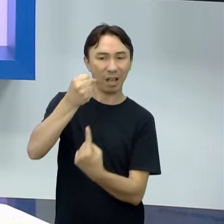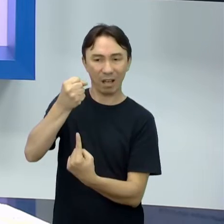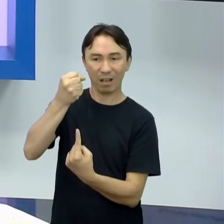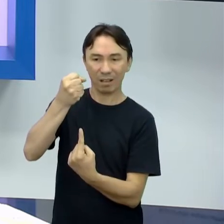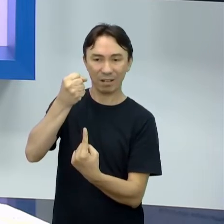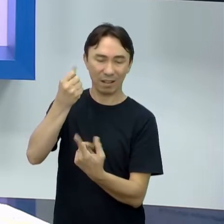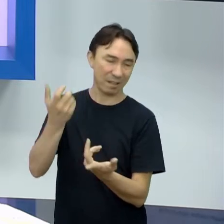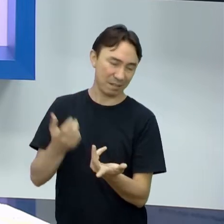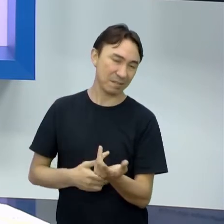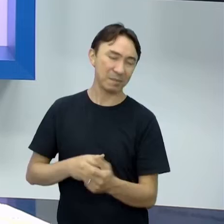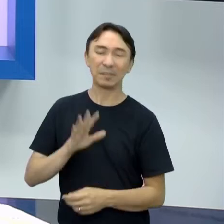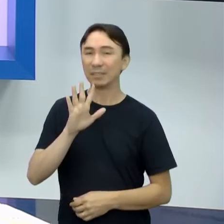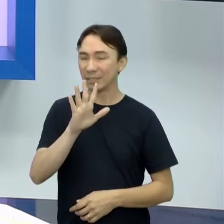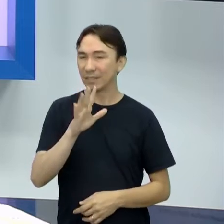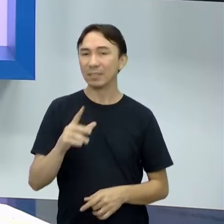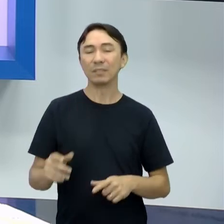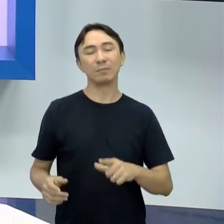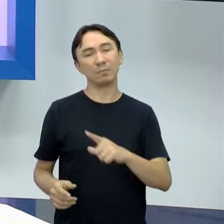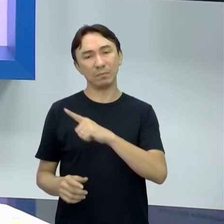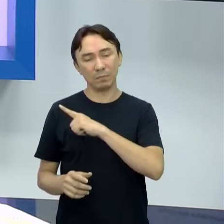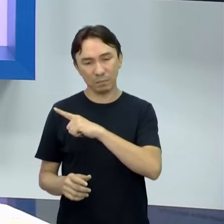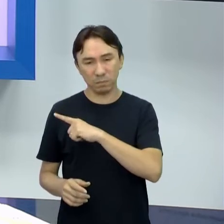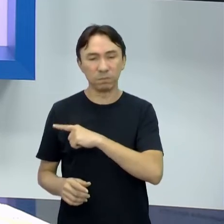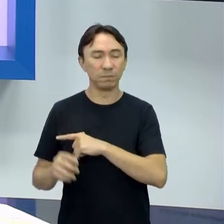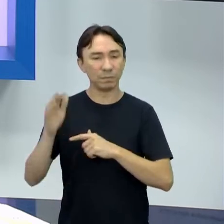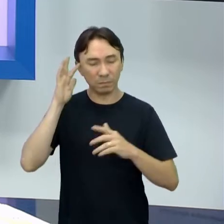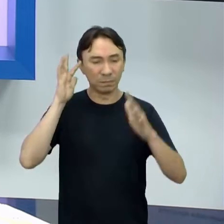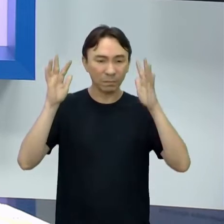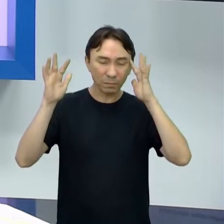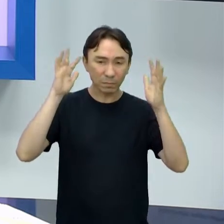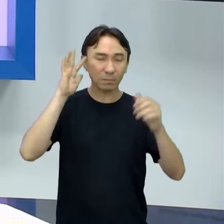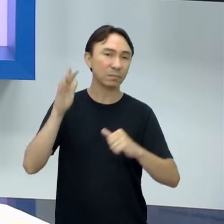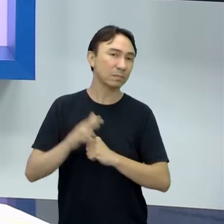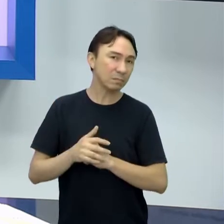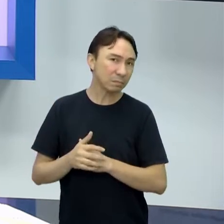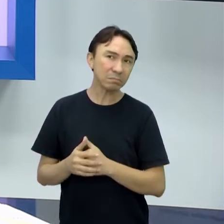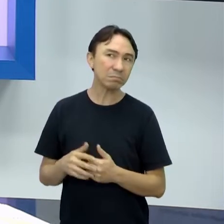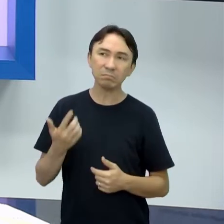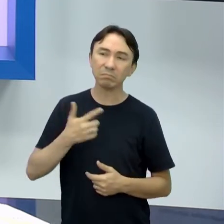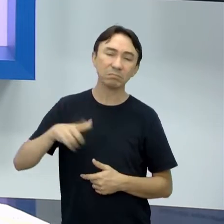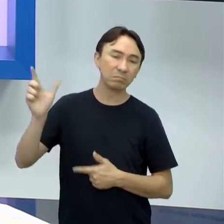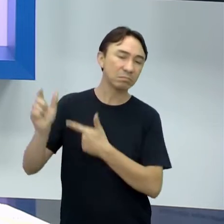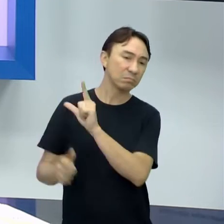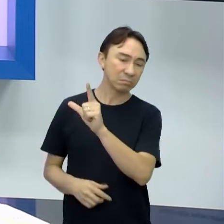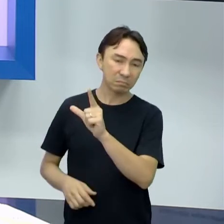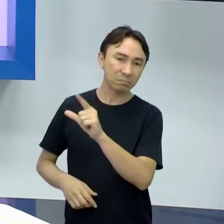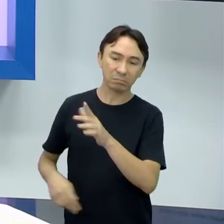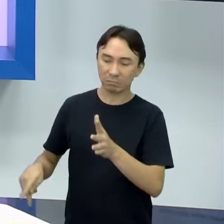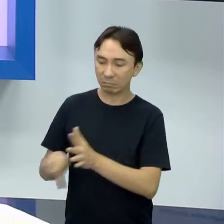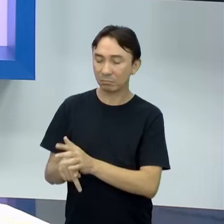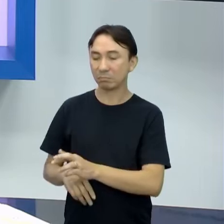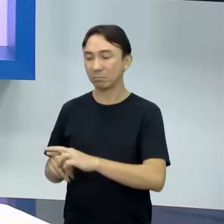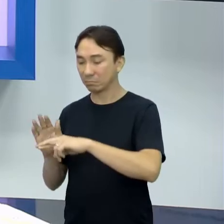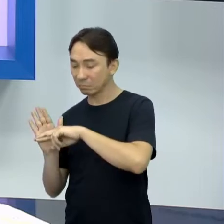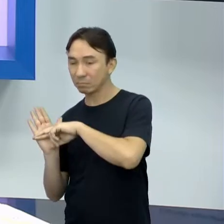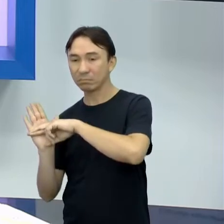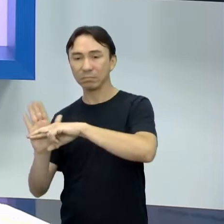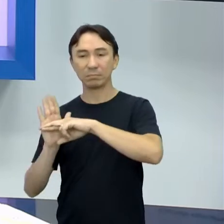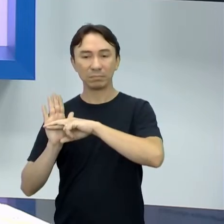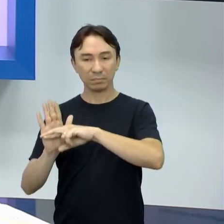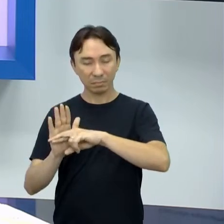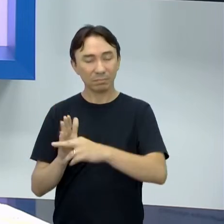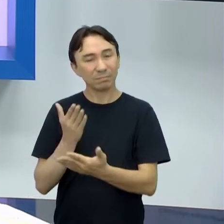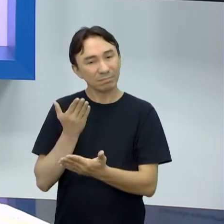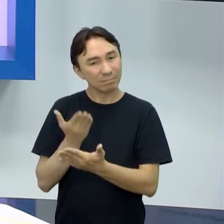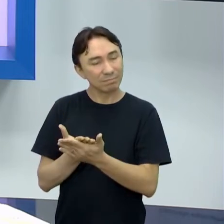que pensar em todos os outros aspectos de representatividade. Então a gente vai começar a estudar muito isso. E aí eu já